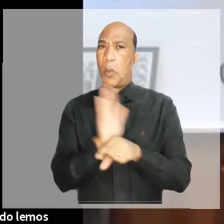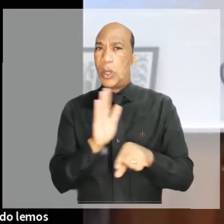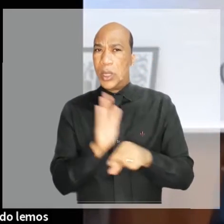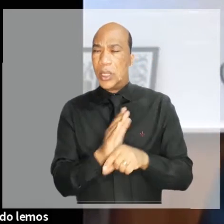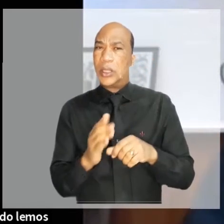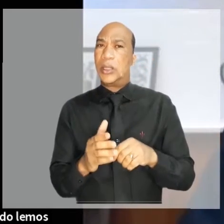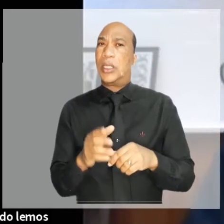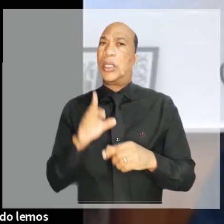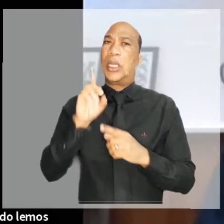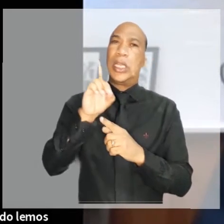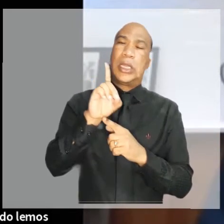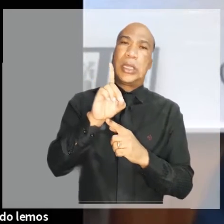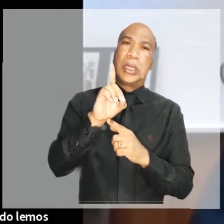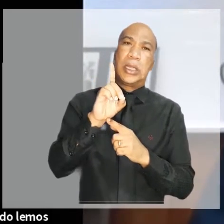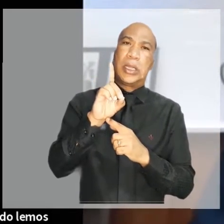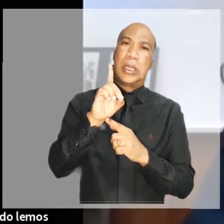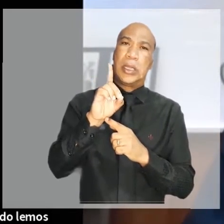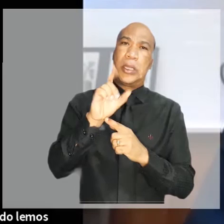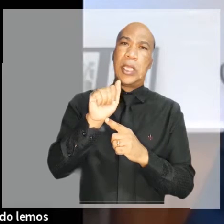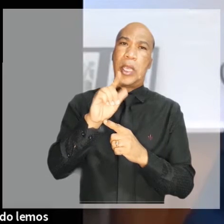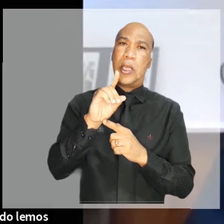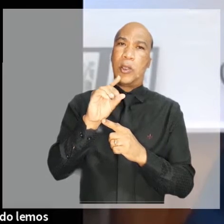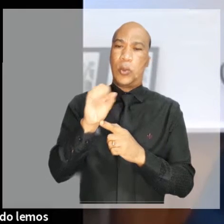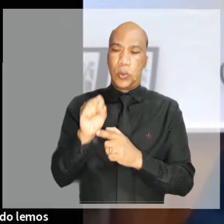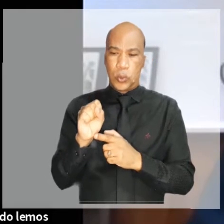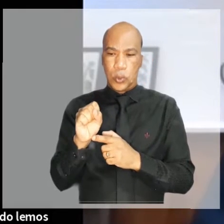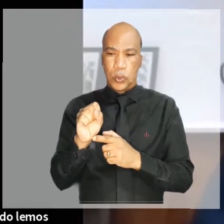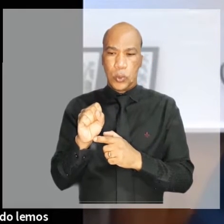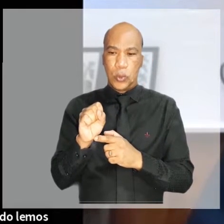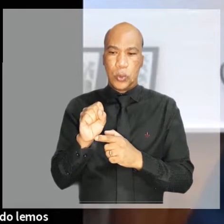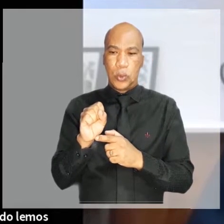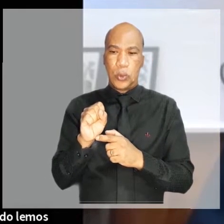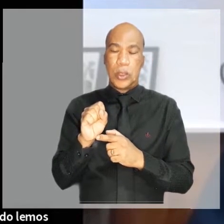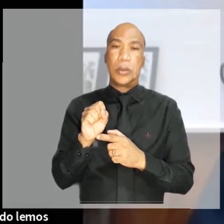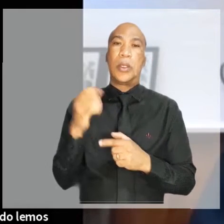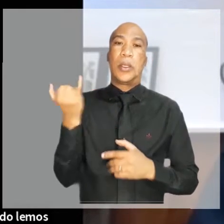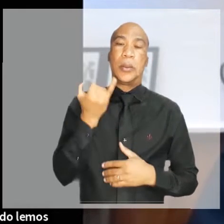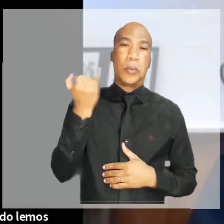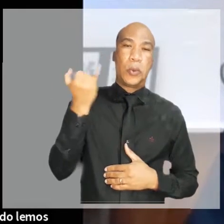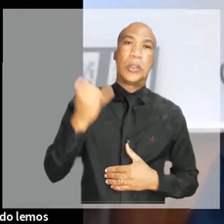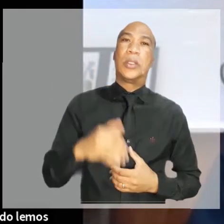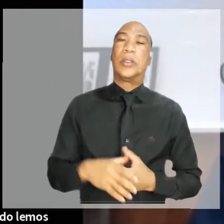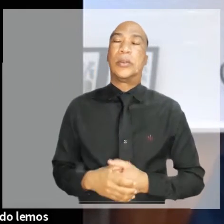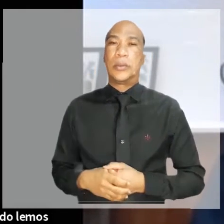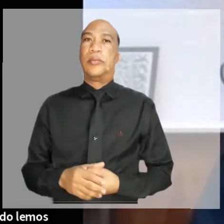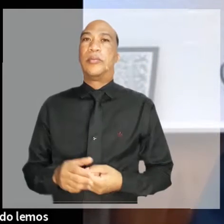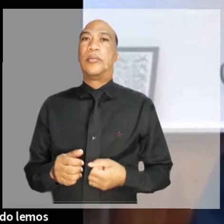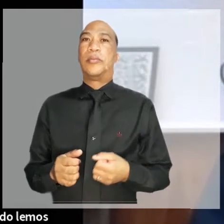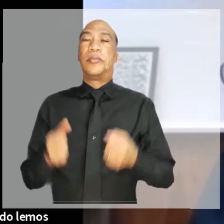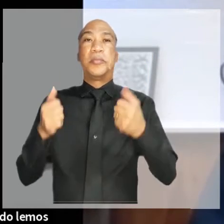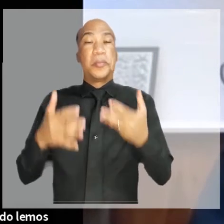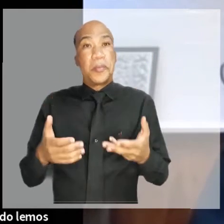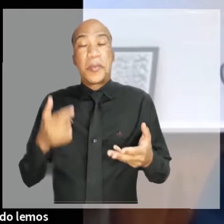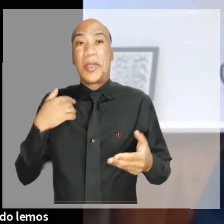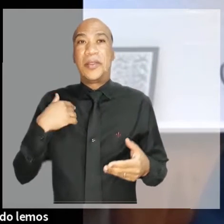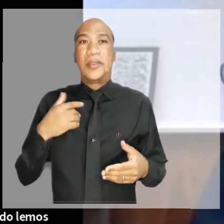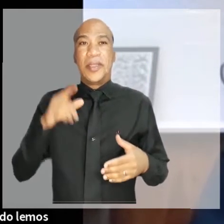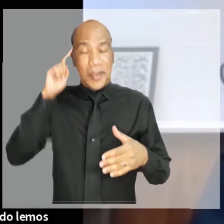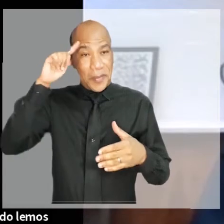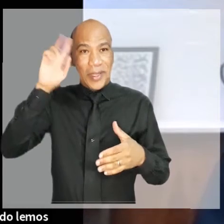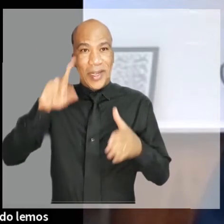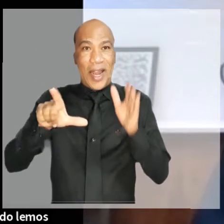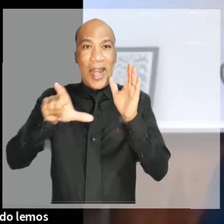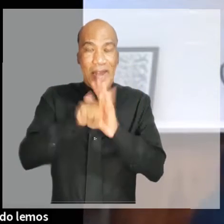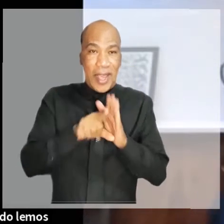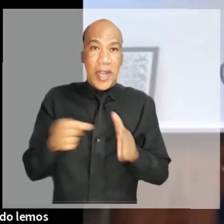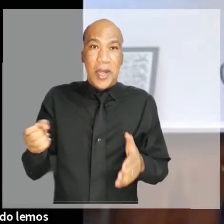a LGPD, que é fundamental, uma conquista para o Brasil. Eu participei ativamente desse processo, que durou mais de 8